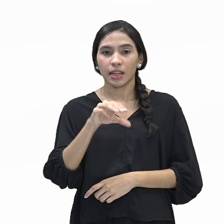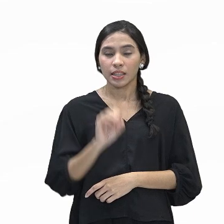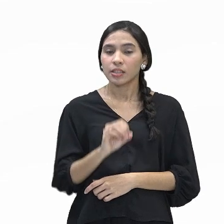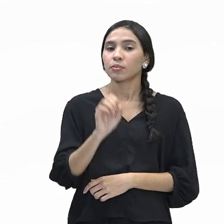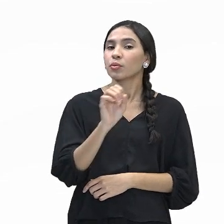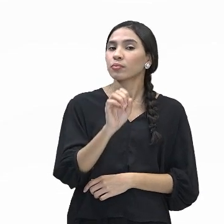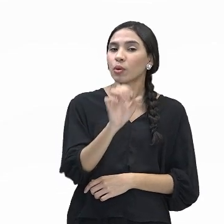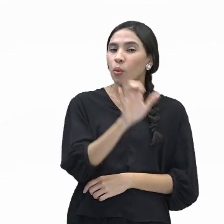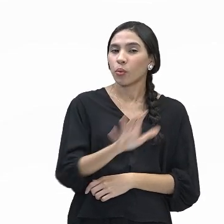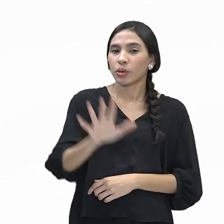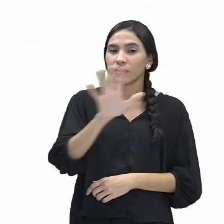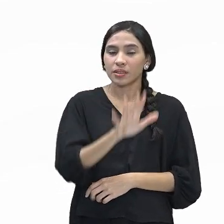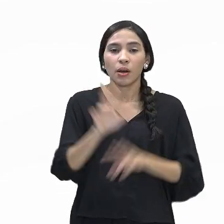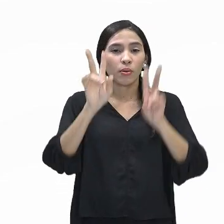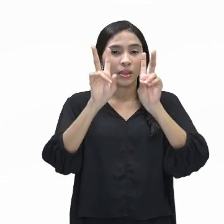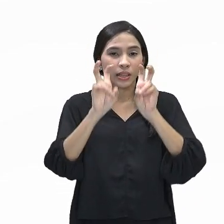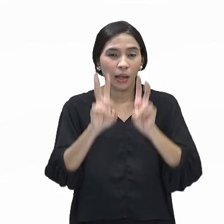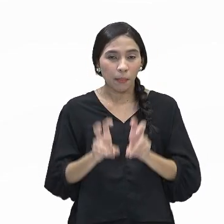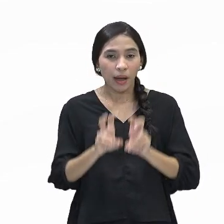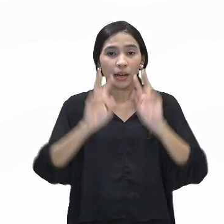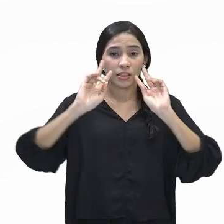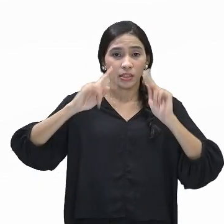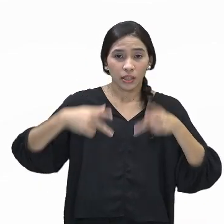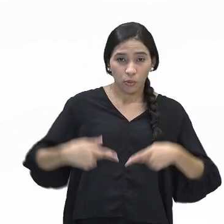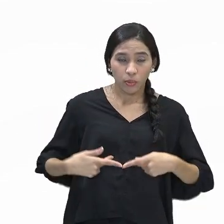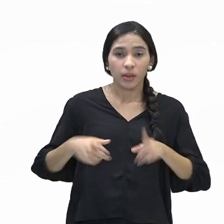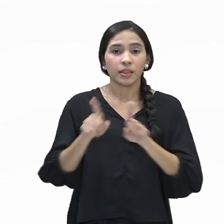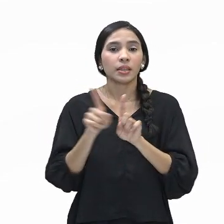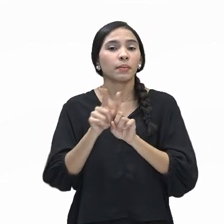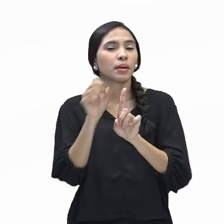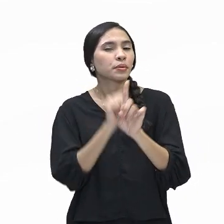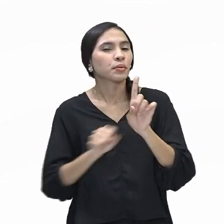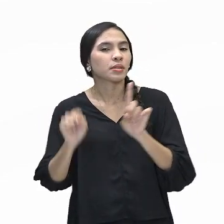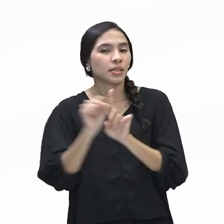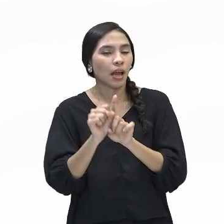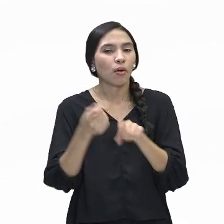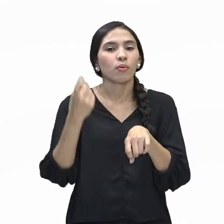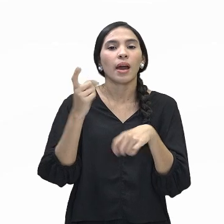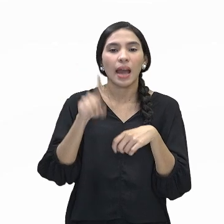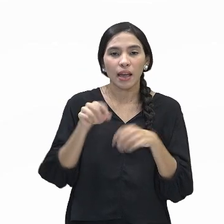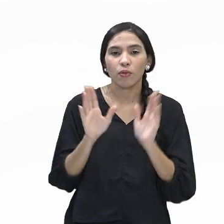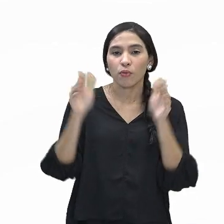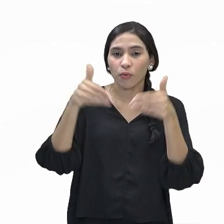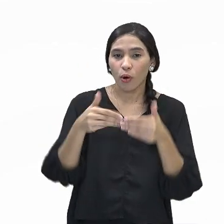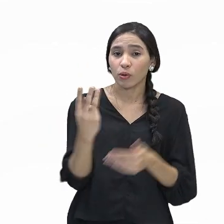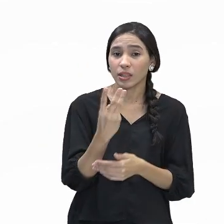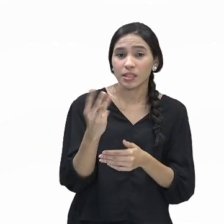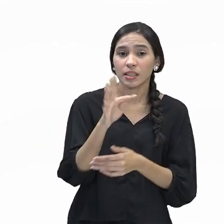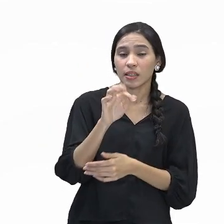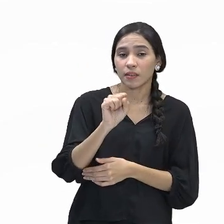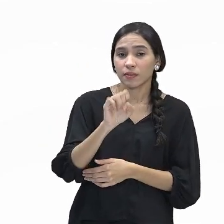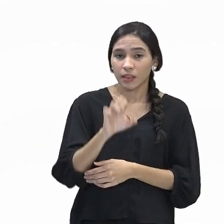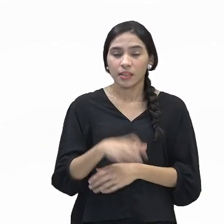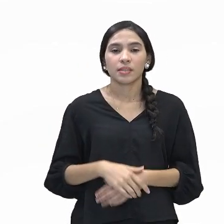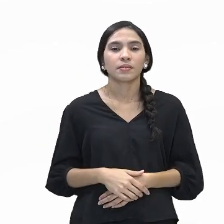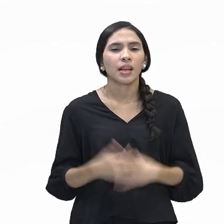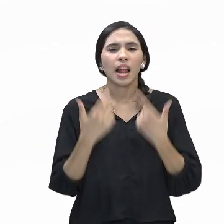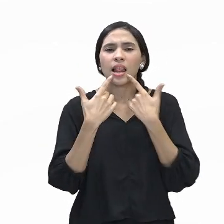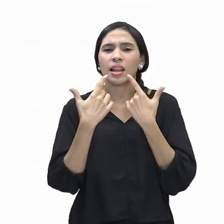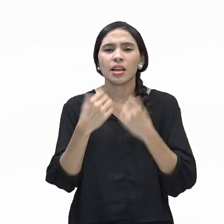temáticas sociais e humanas, isso vai ser o foco nesse momento, tá? E uma linguagem mais